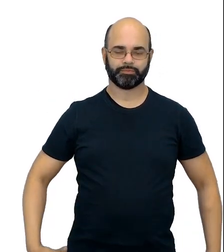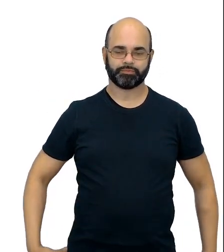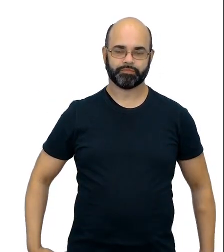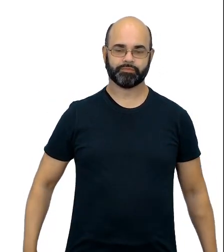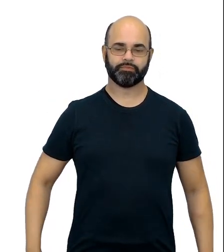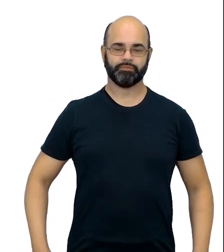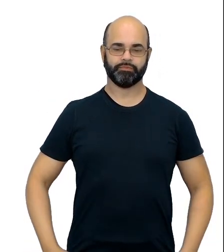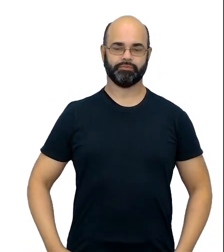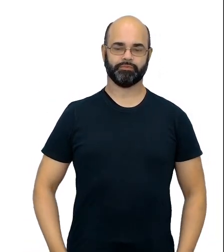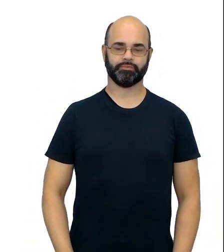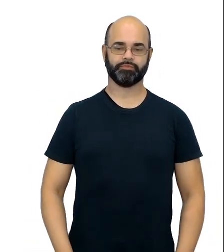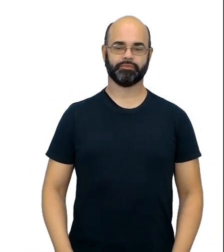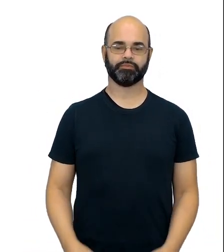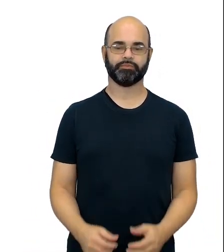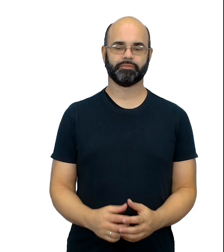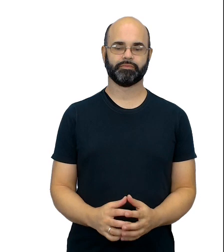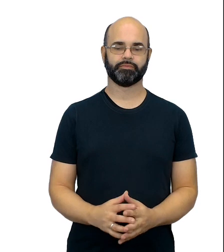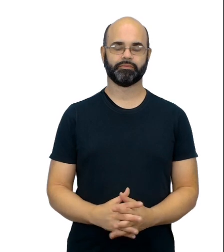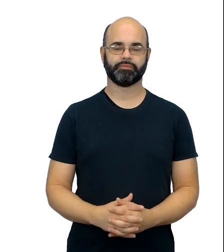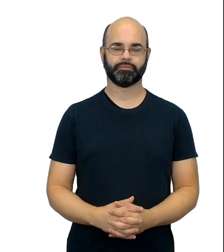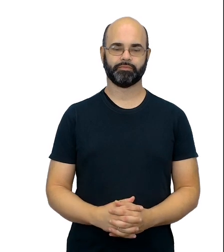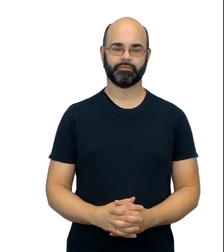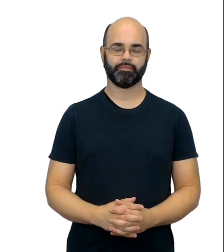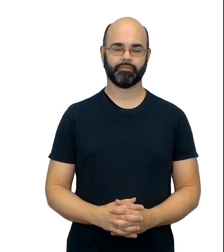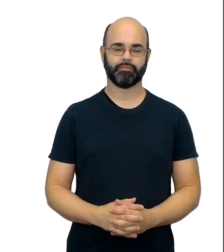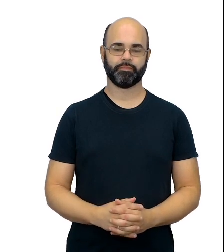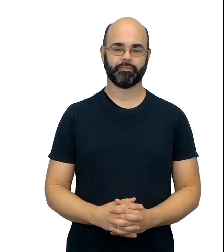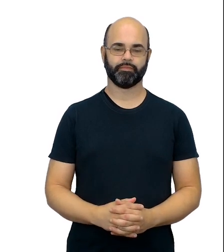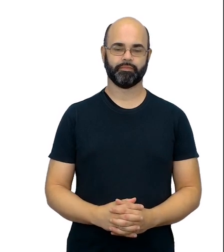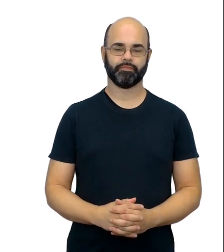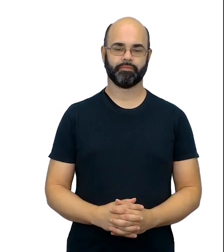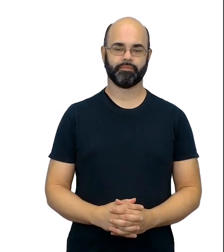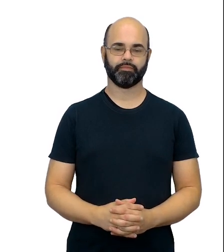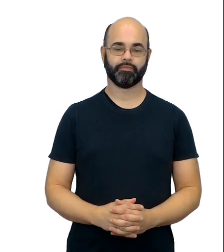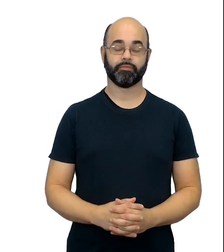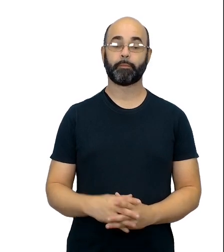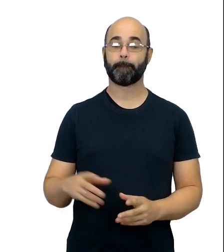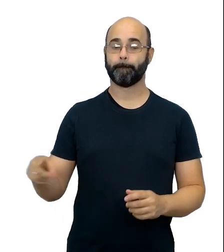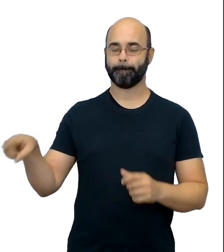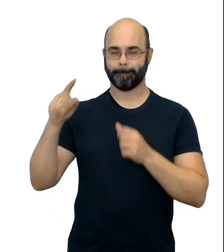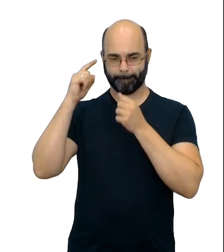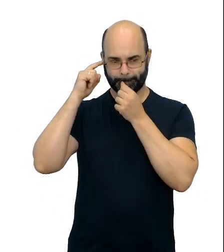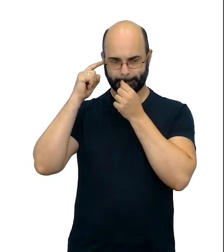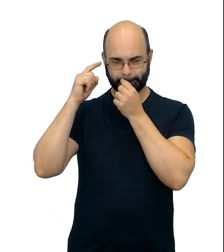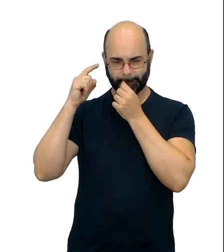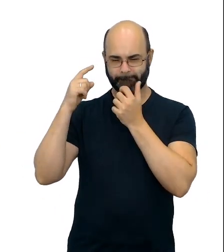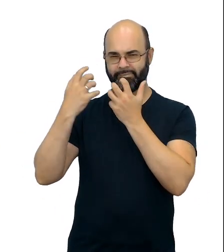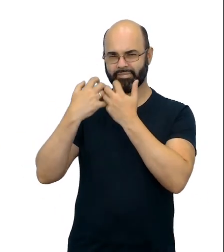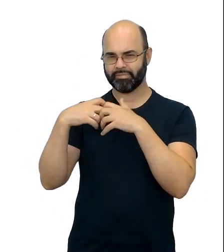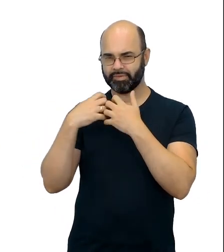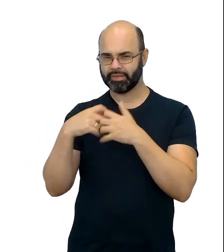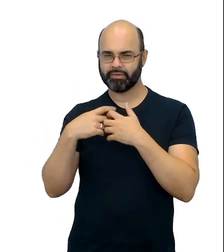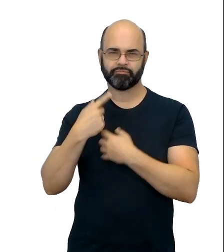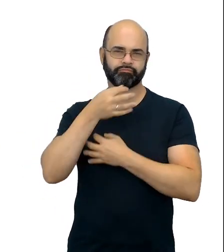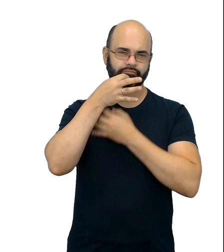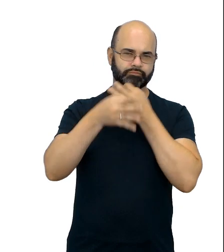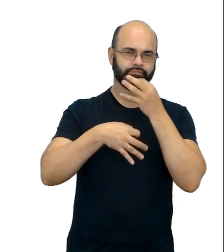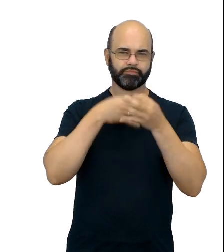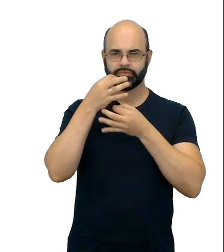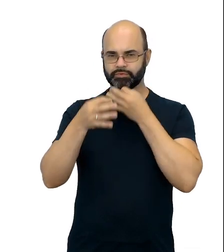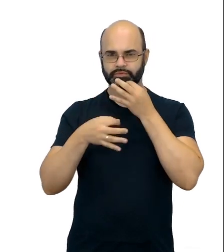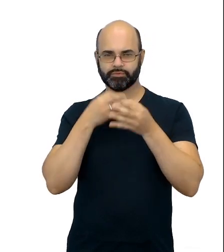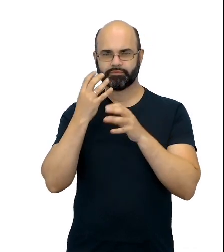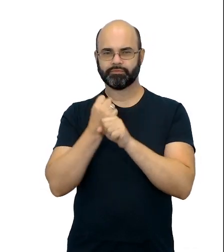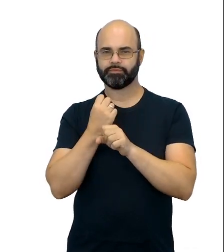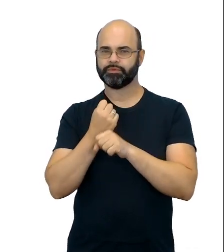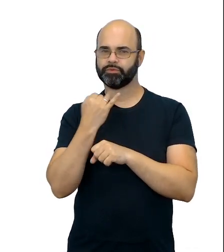sejam encorajados sempre a argumentarem como chegaram ao valor, né? Porque às vezes os estudantes eles